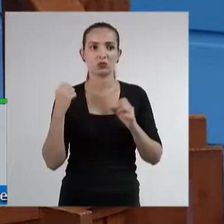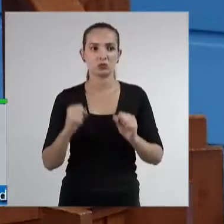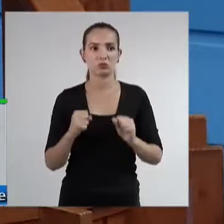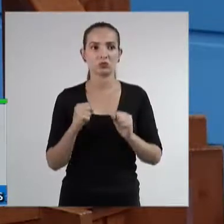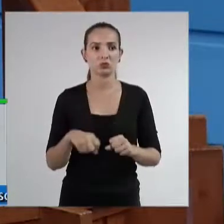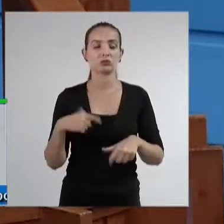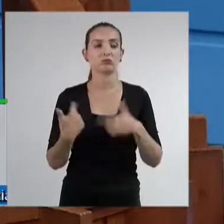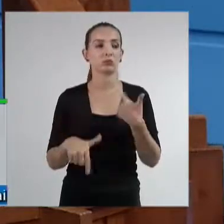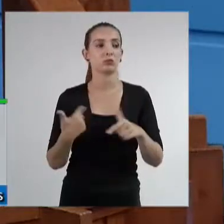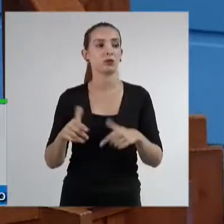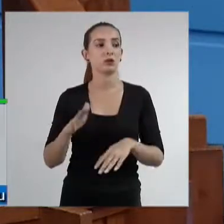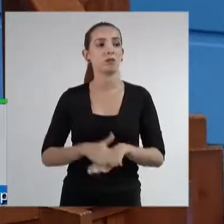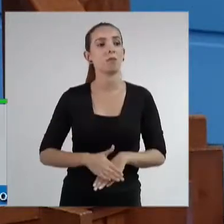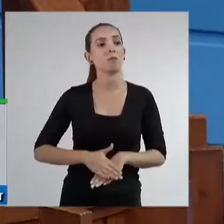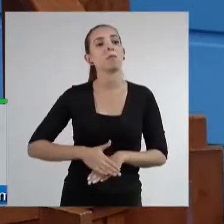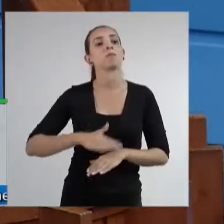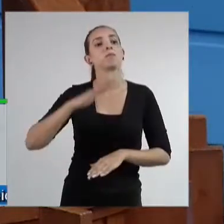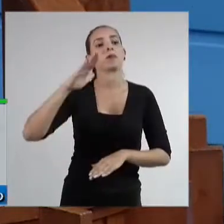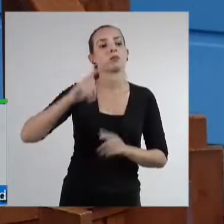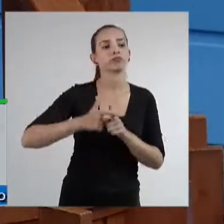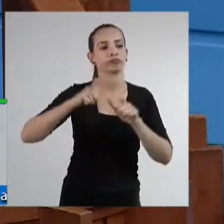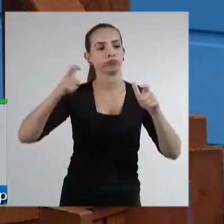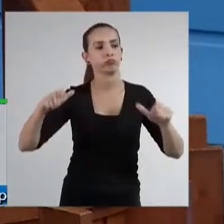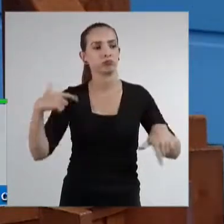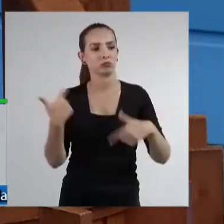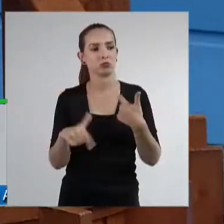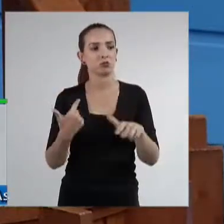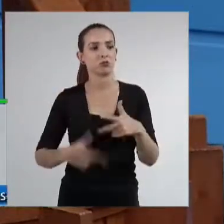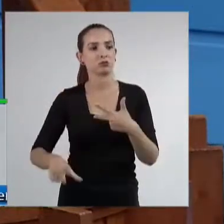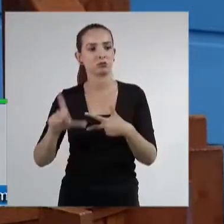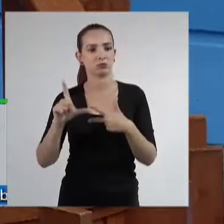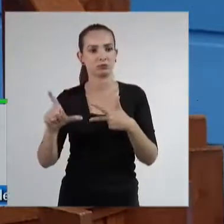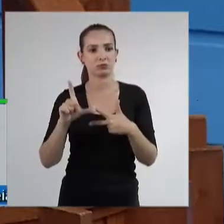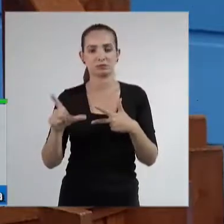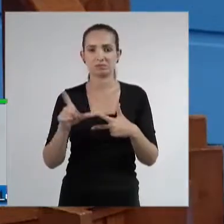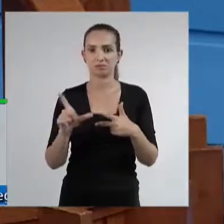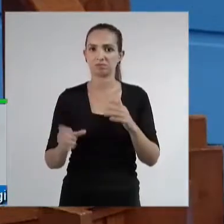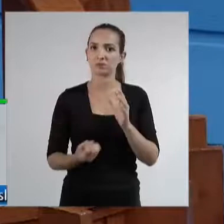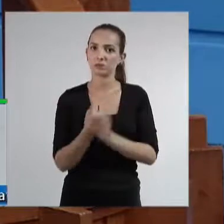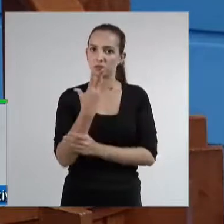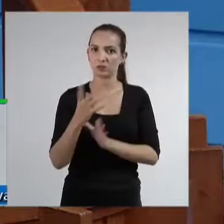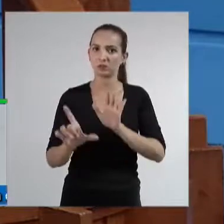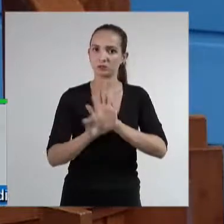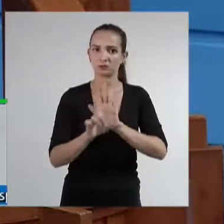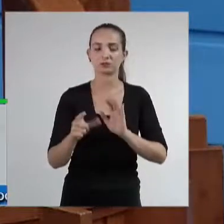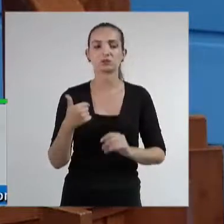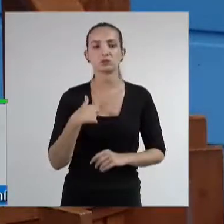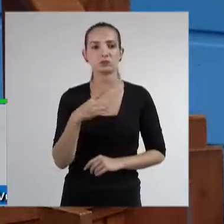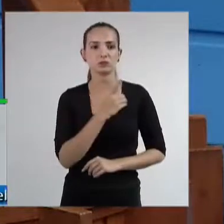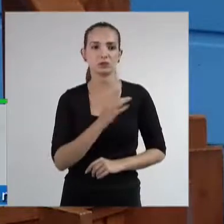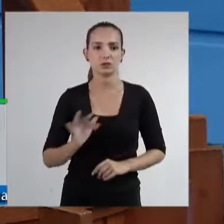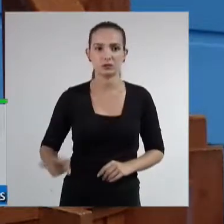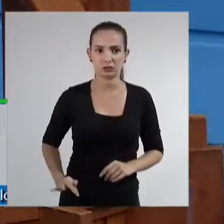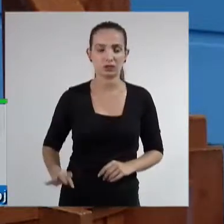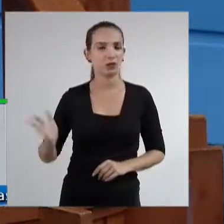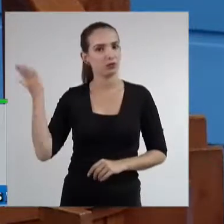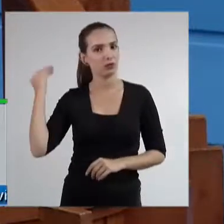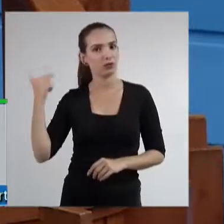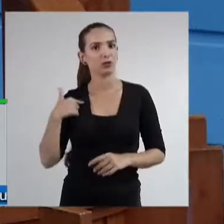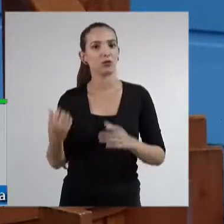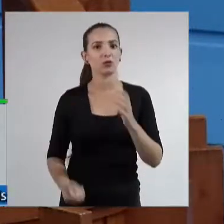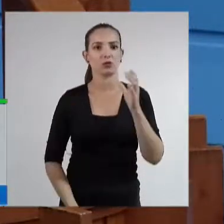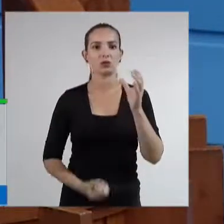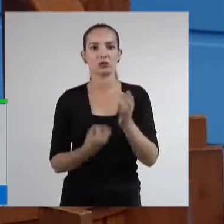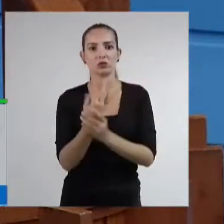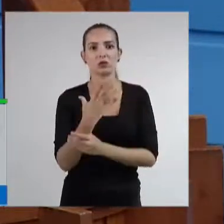sua plenitude a função de legislador. Apresentei como deputado federal um projeto que cria o Programa Nacional de